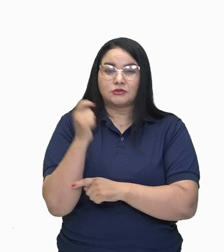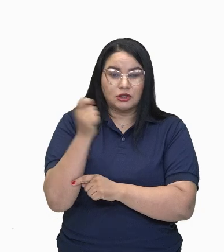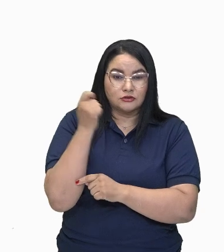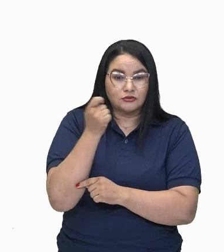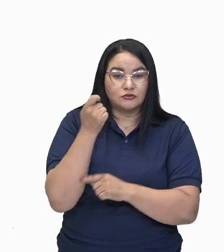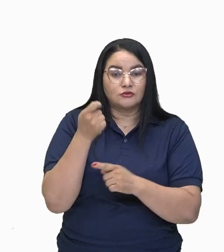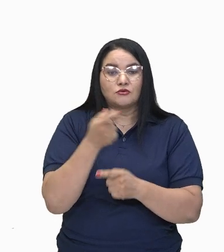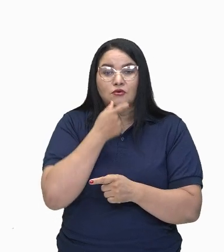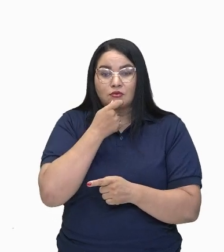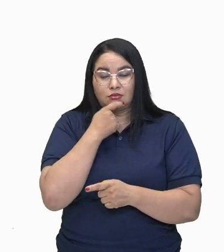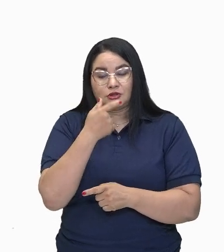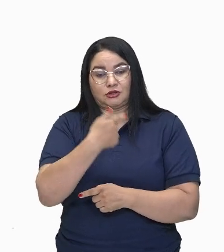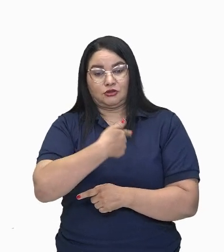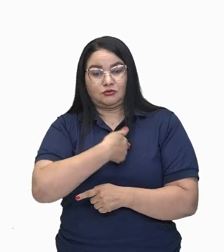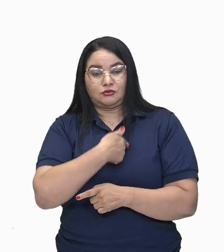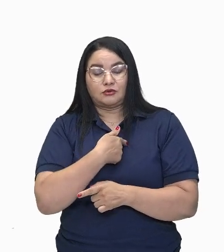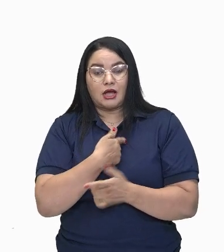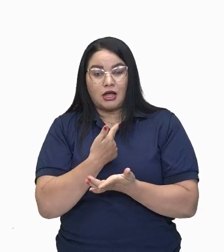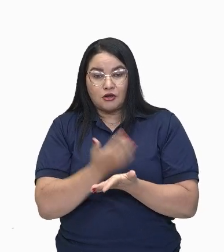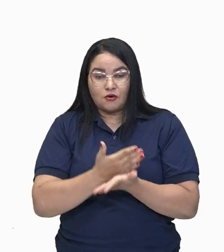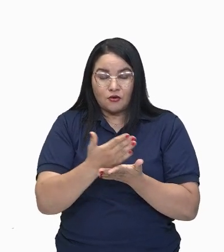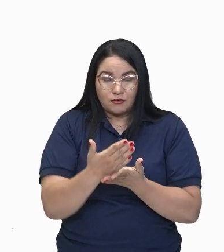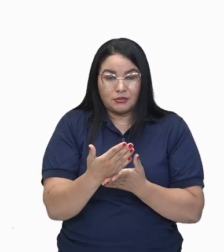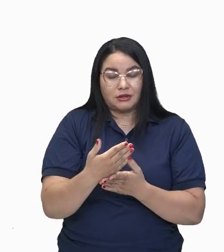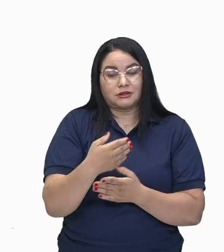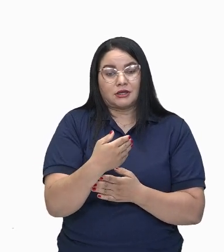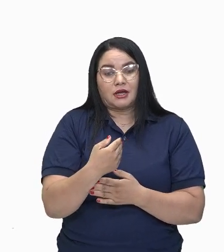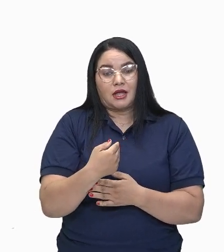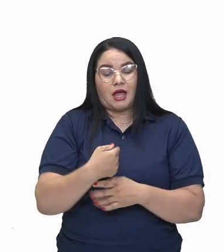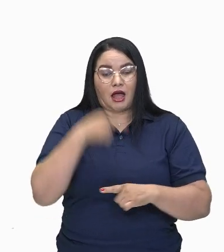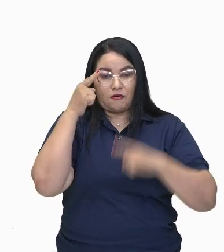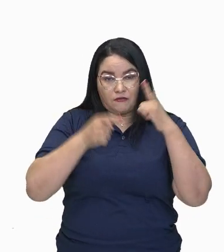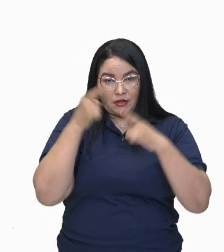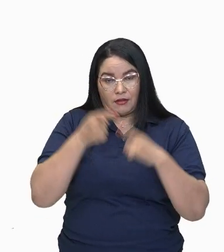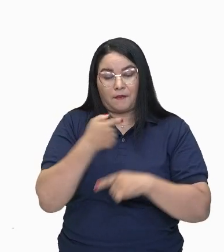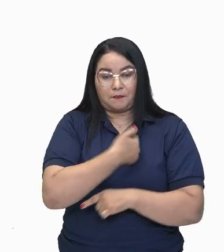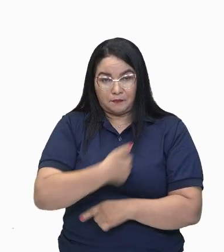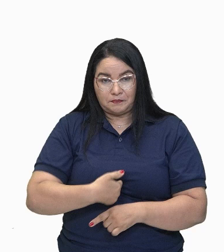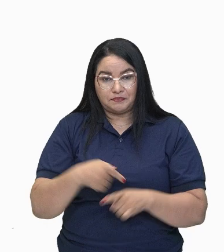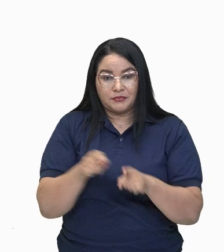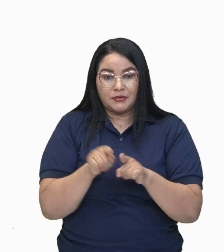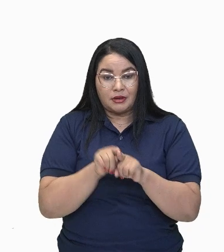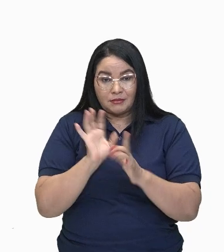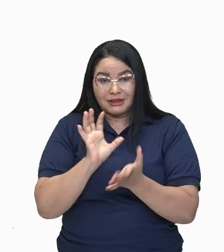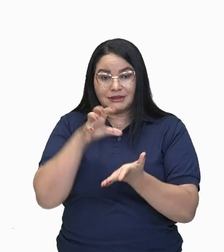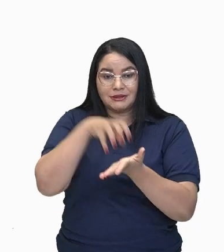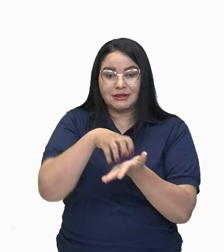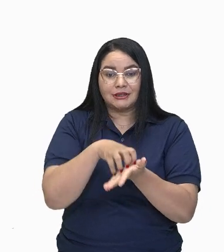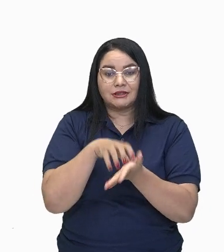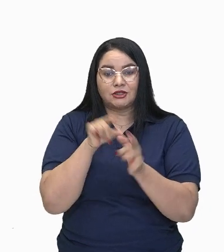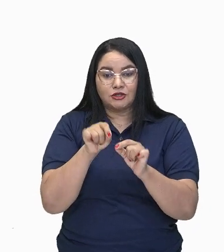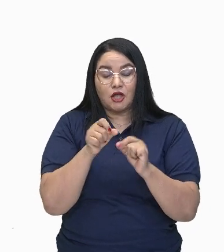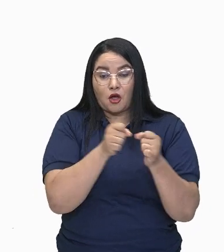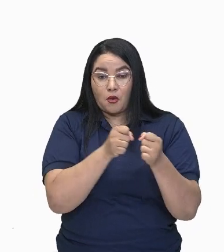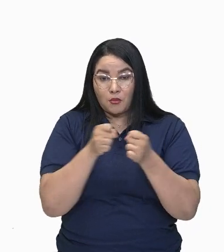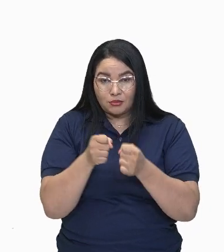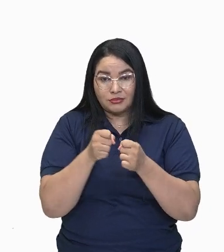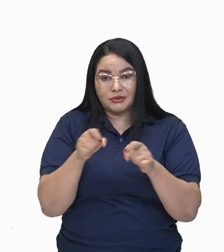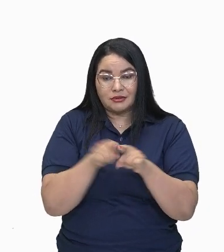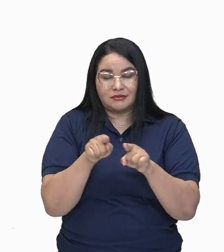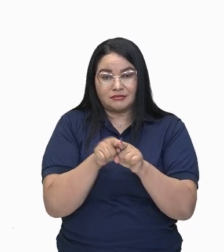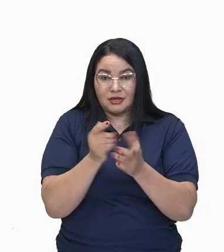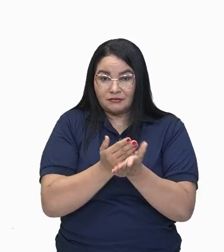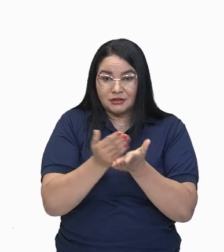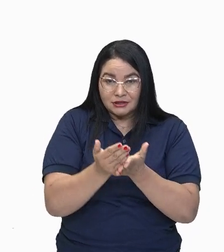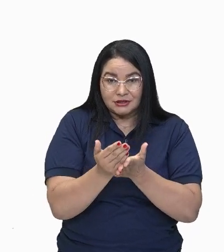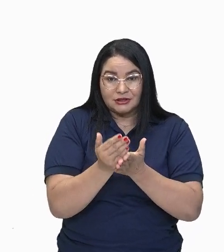vai, então, assumir o poder. E a centralização, né, do poder e